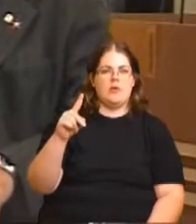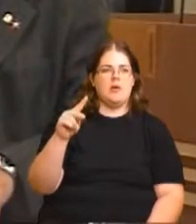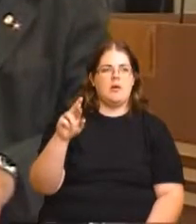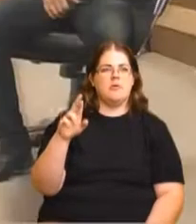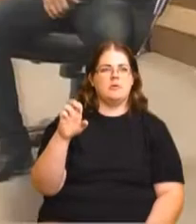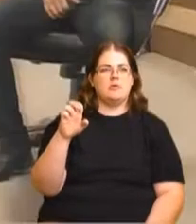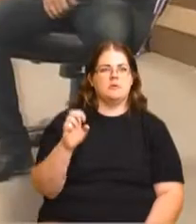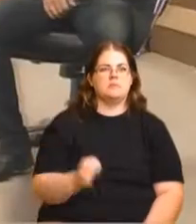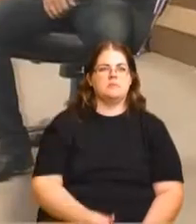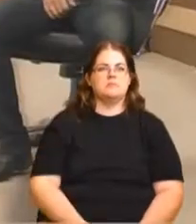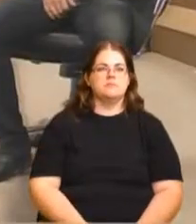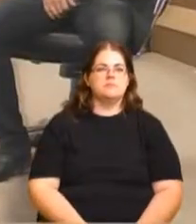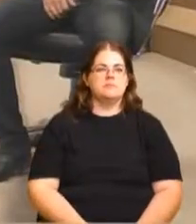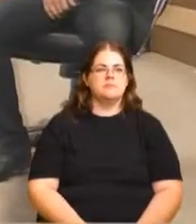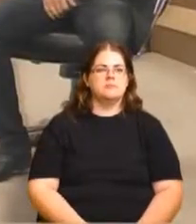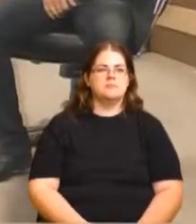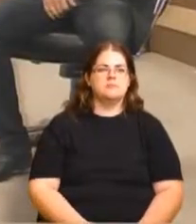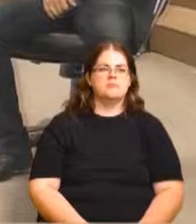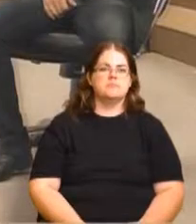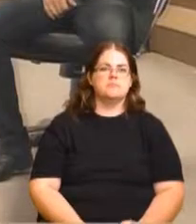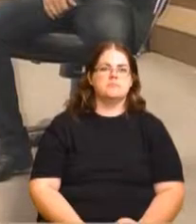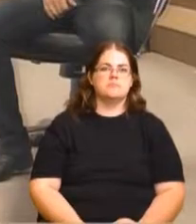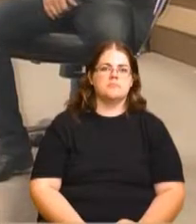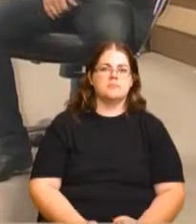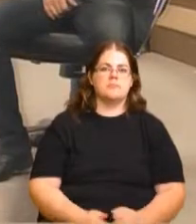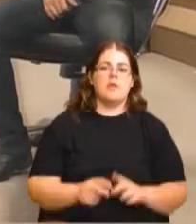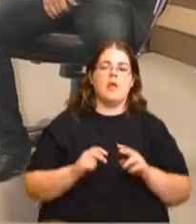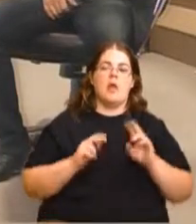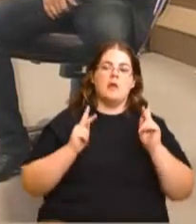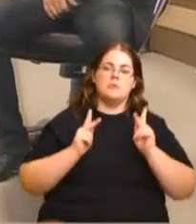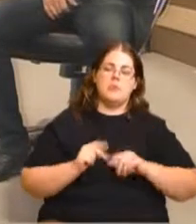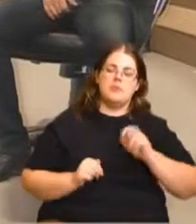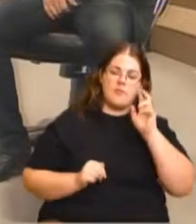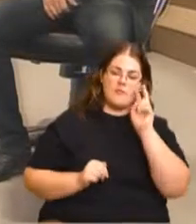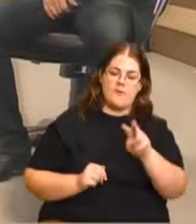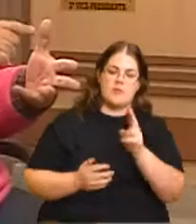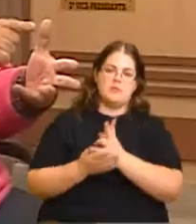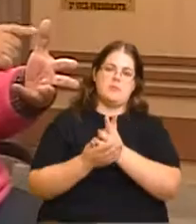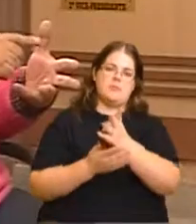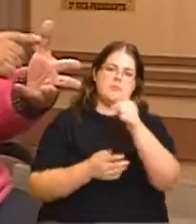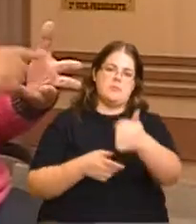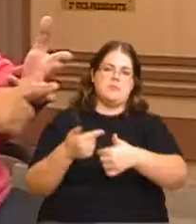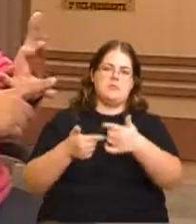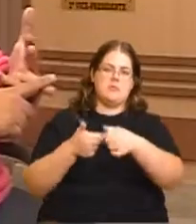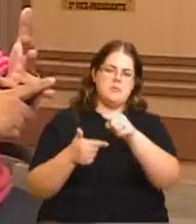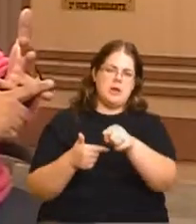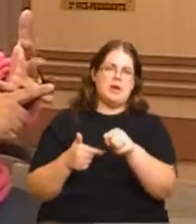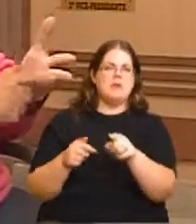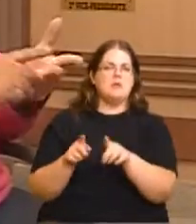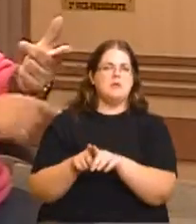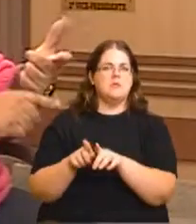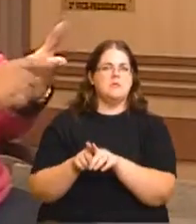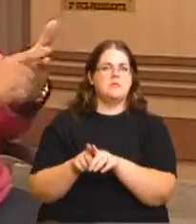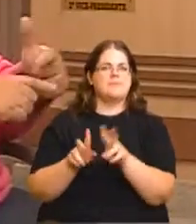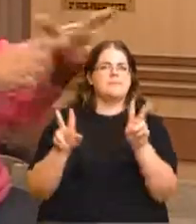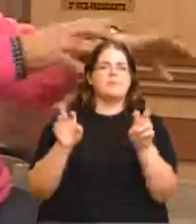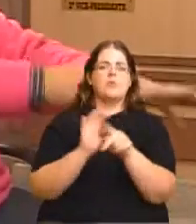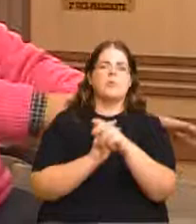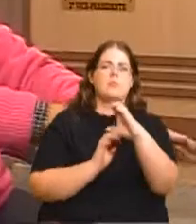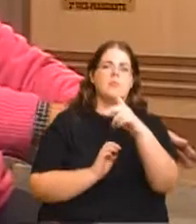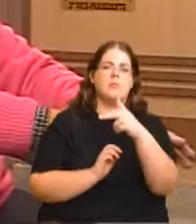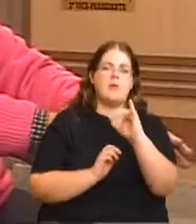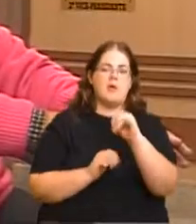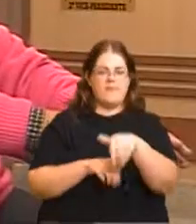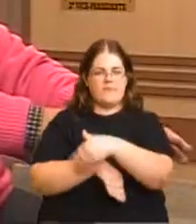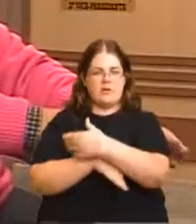nenhuma. Vereador, para as pessoas que vão seguir acompanhando, além das ações de mandato, contato com o Zona Norte, essa